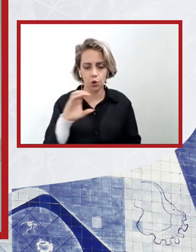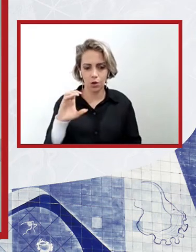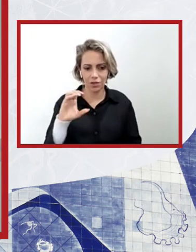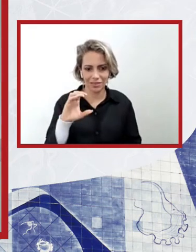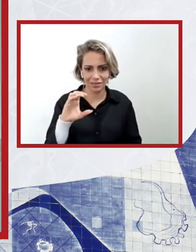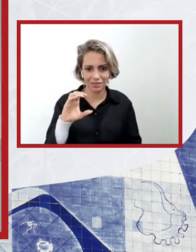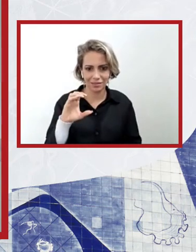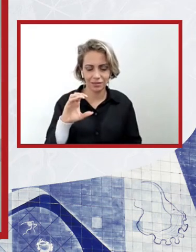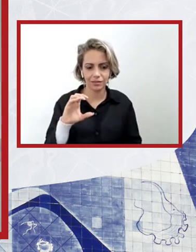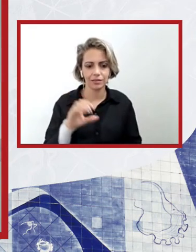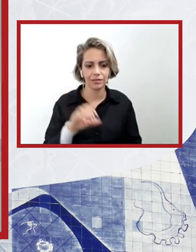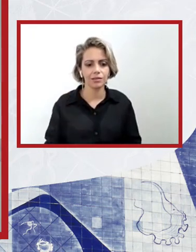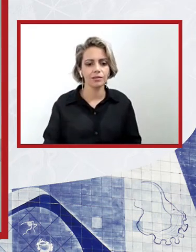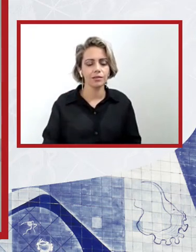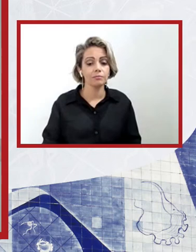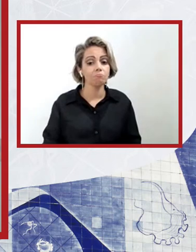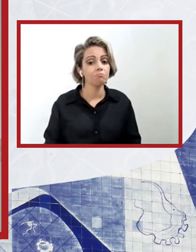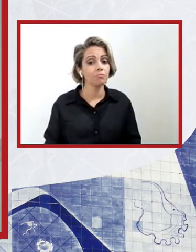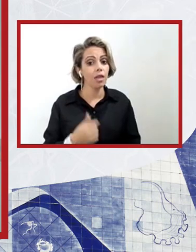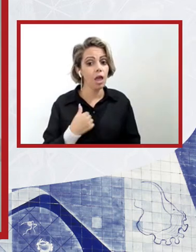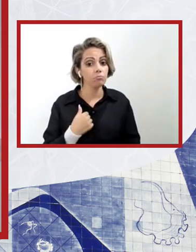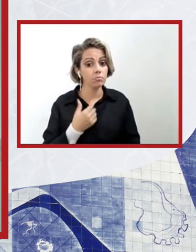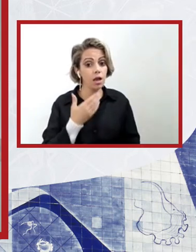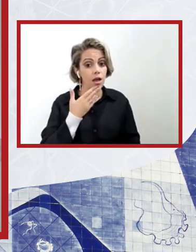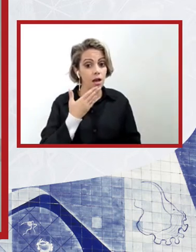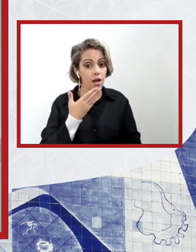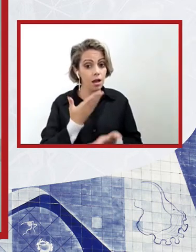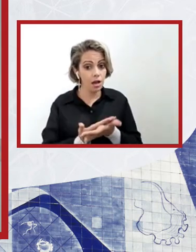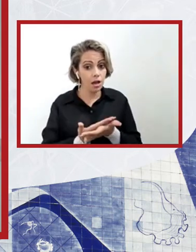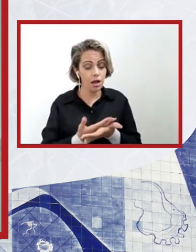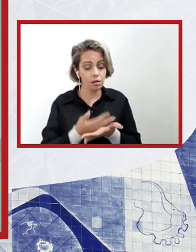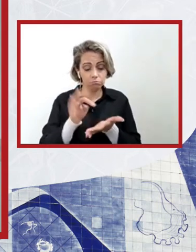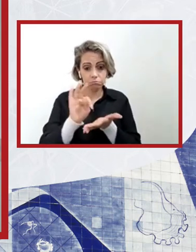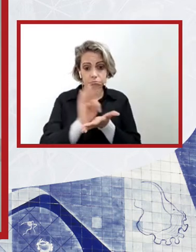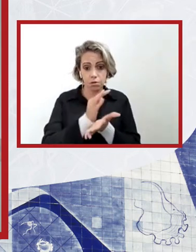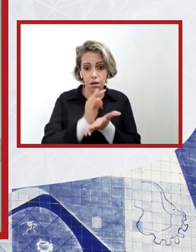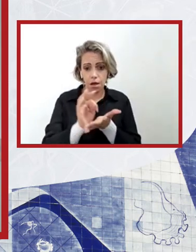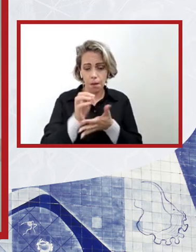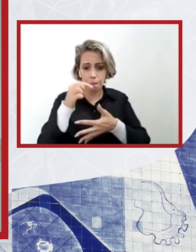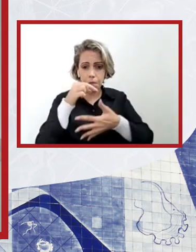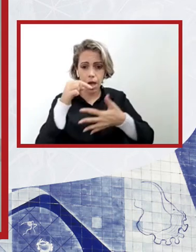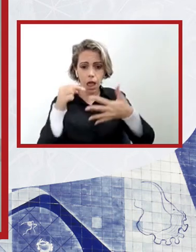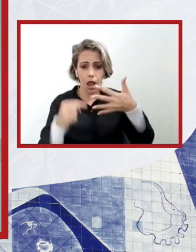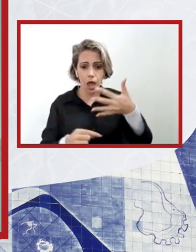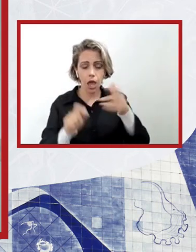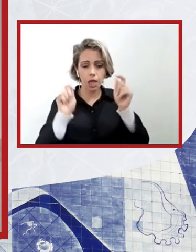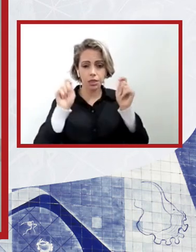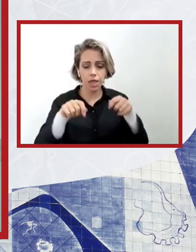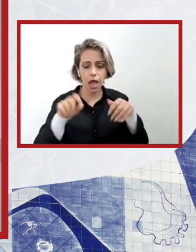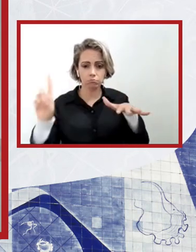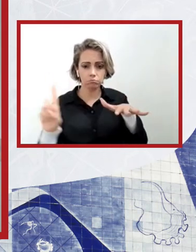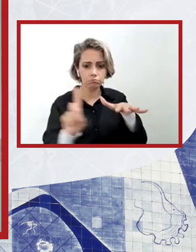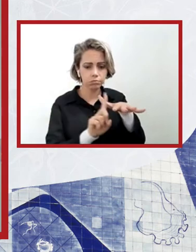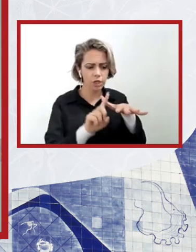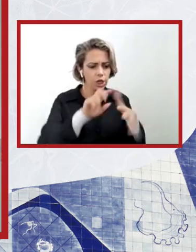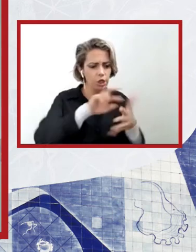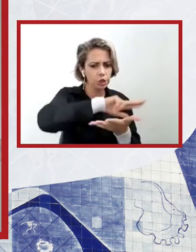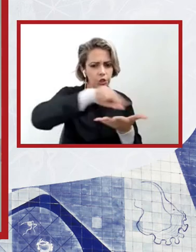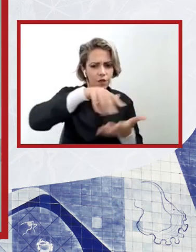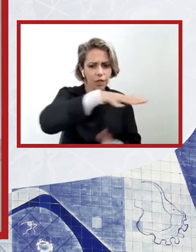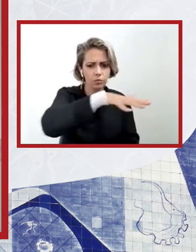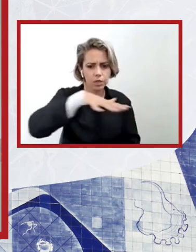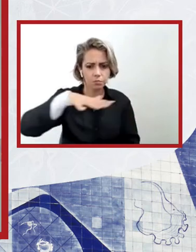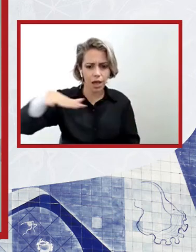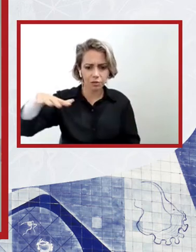seguinte: encantada com tantos recursos funcionais e que promovem de fato a inserção das pessoas em vários espaços. Parabéns, professor Borges, muito feliz